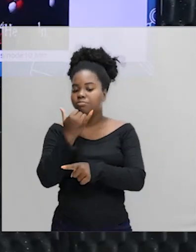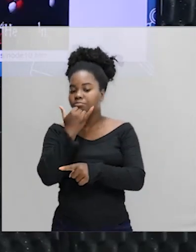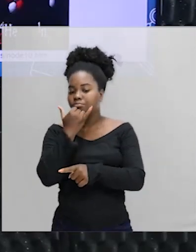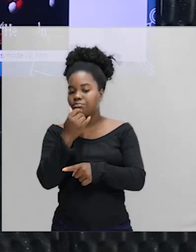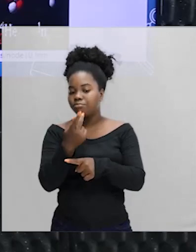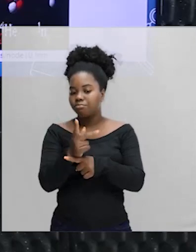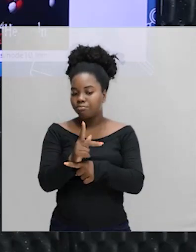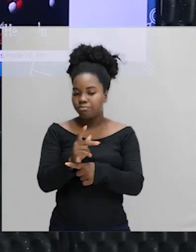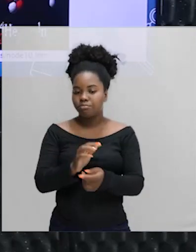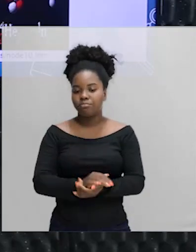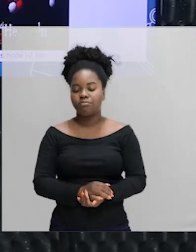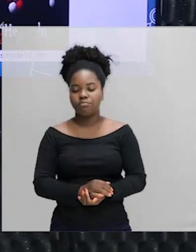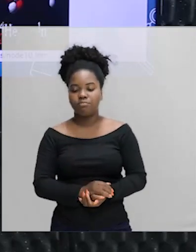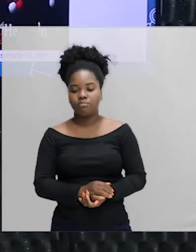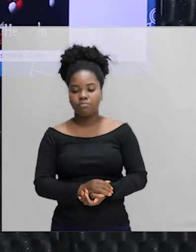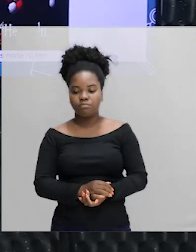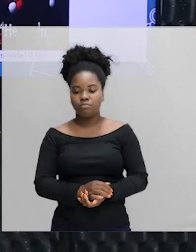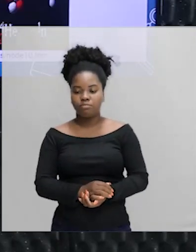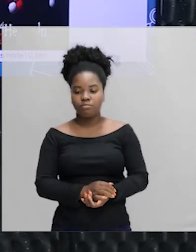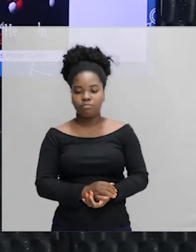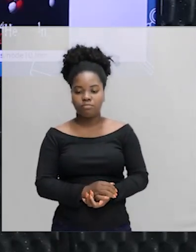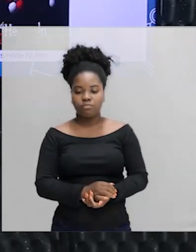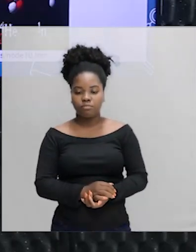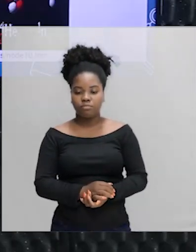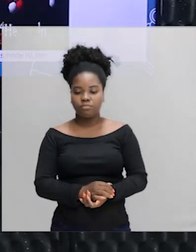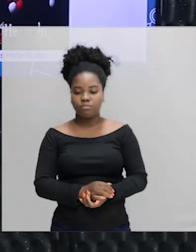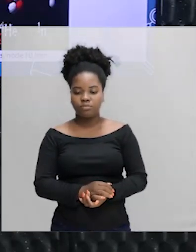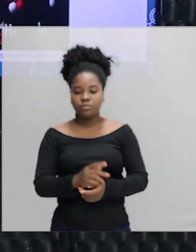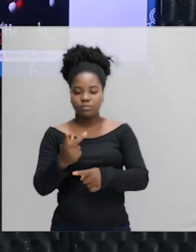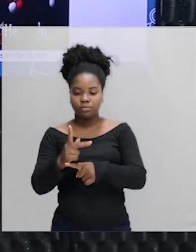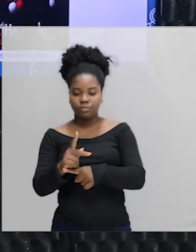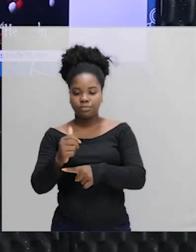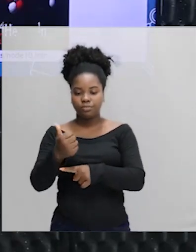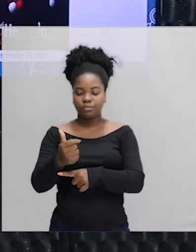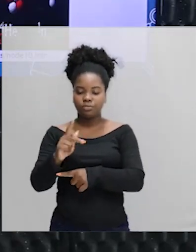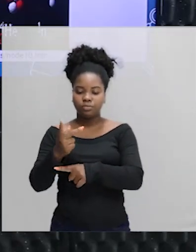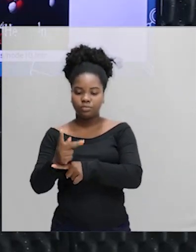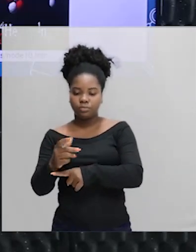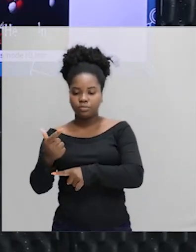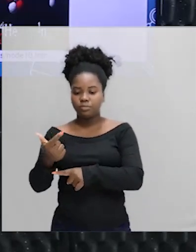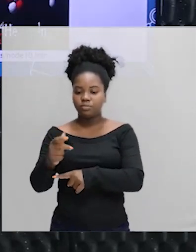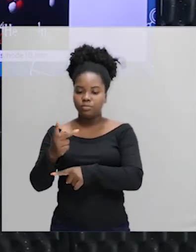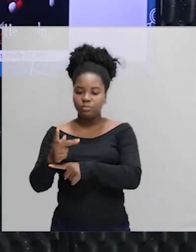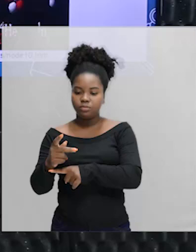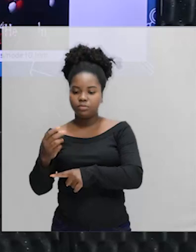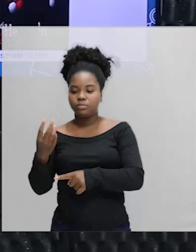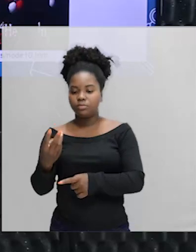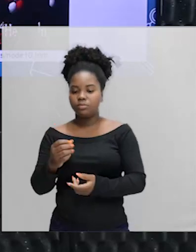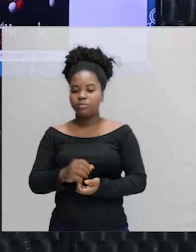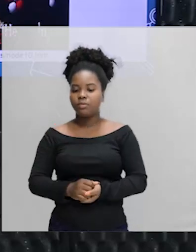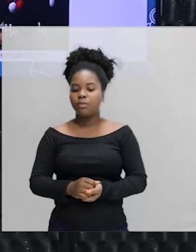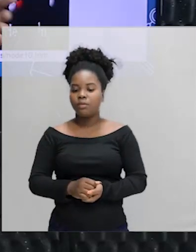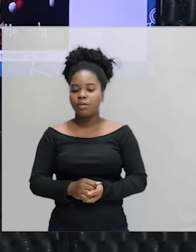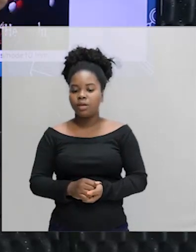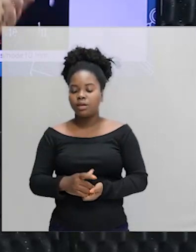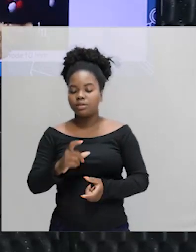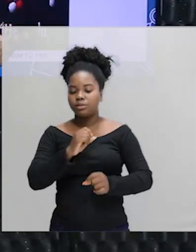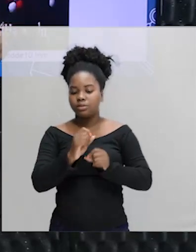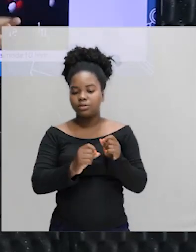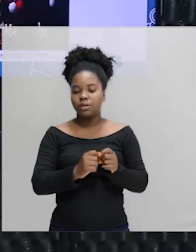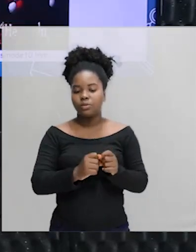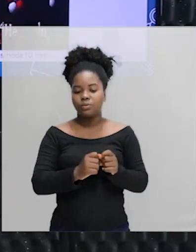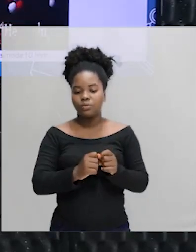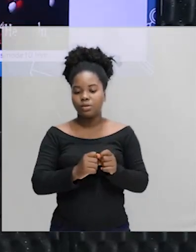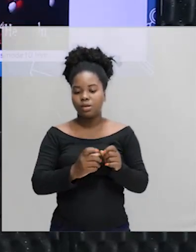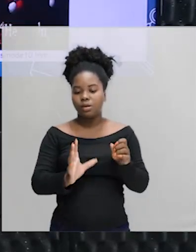tá ok? O isótopo de hidrogênio, hidrogênio 1 e hidrogênio 2, tá ok? E essas partículas de hidrogênio, né, formando partículas de